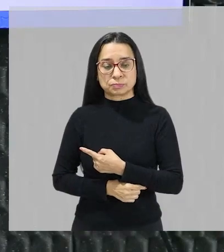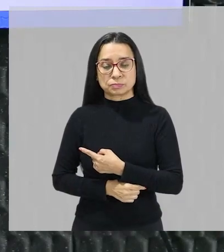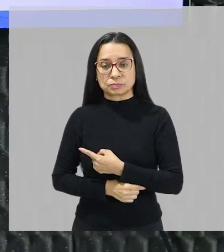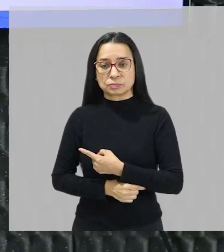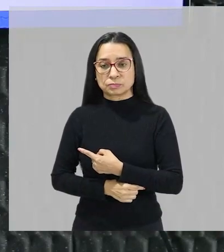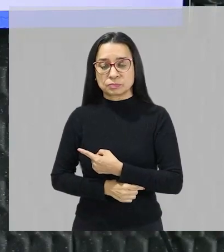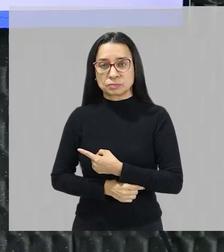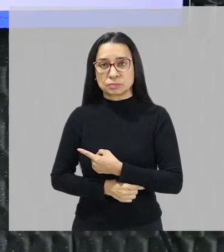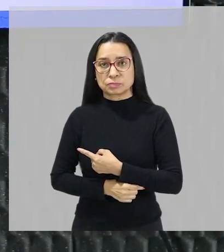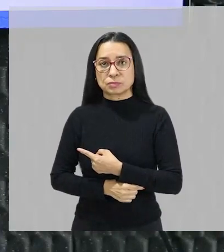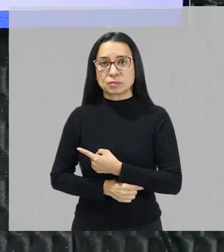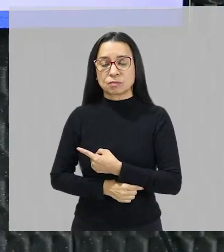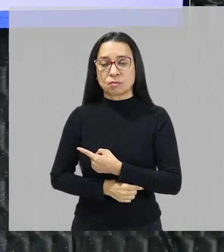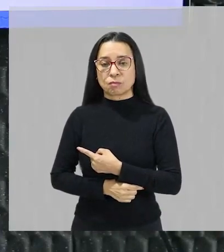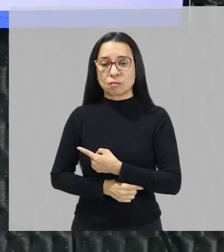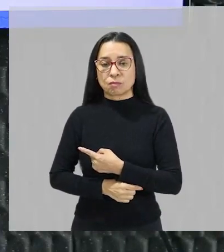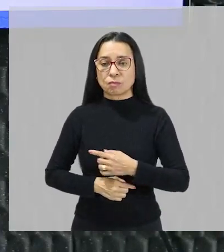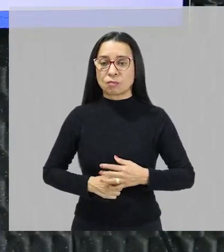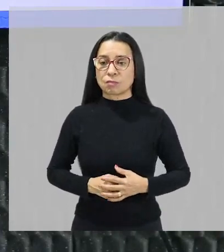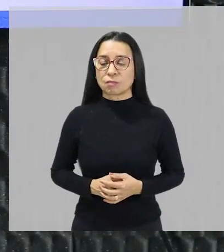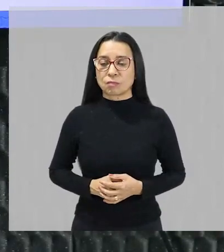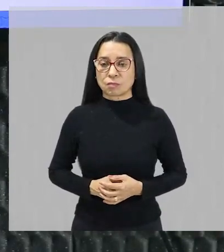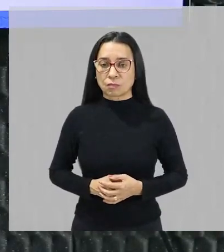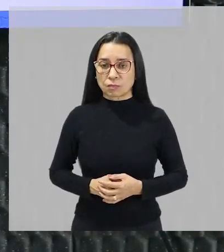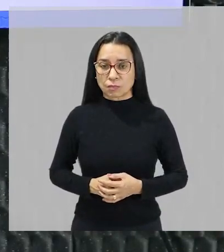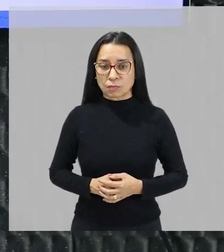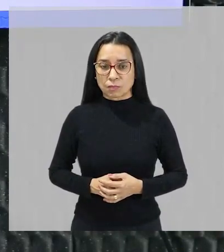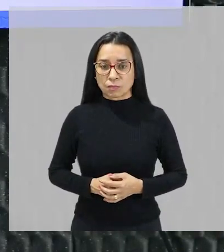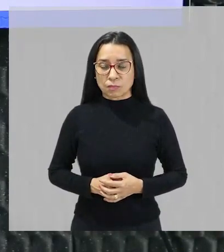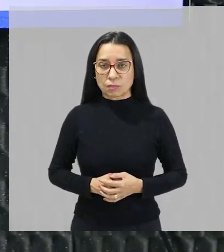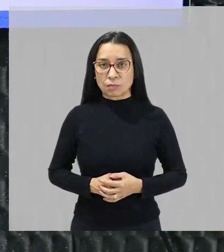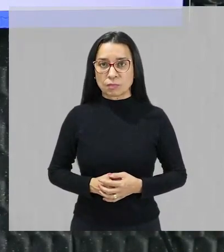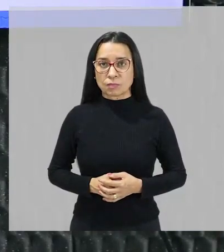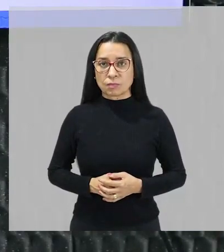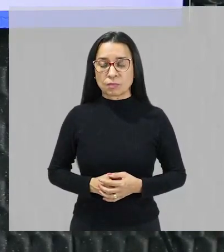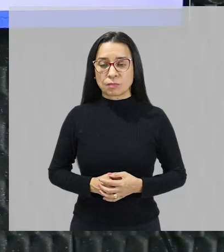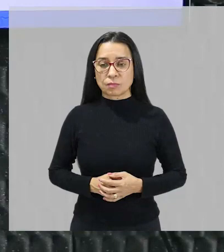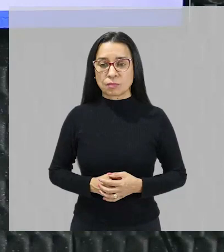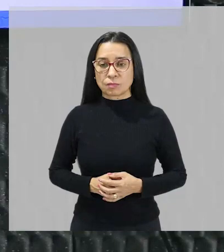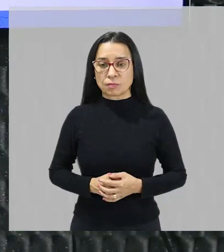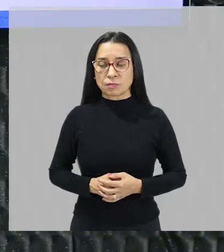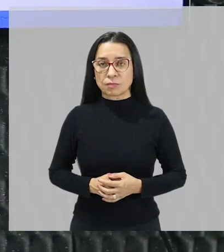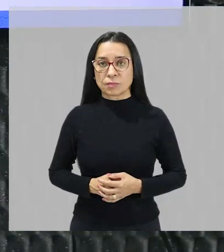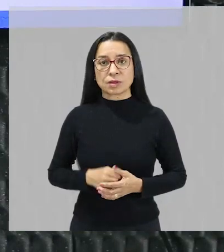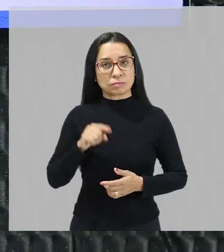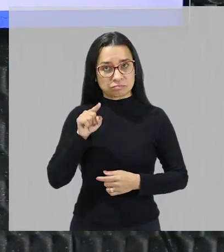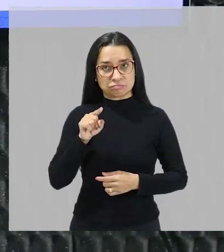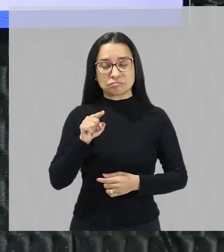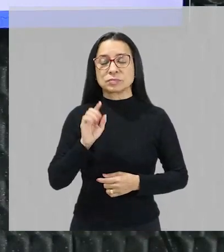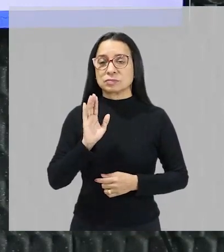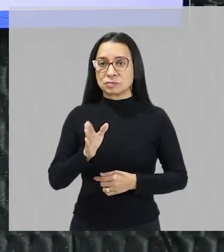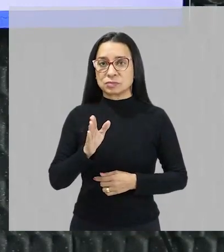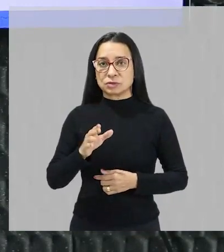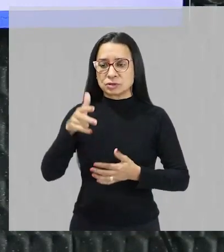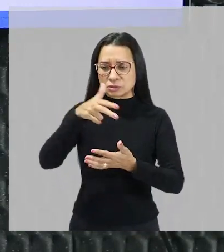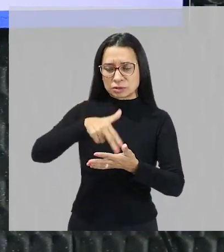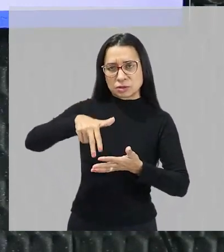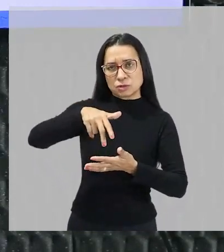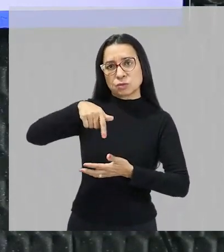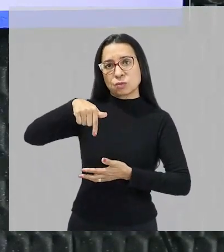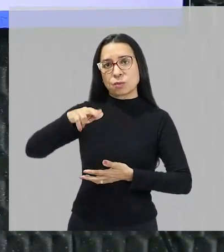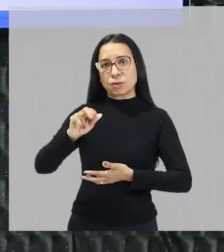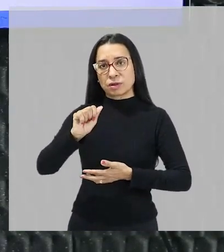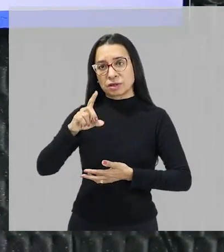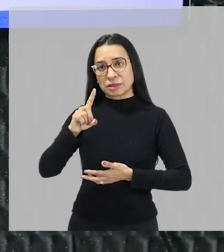do marcador é anunciar o próximo passo da coreografia. Então você aí que já dançou quadrilha, ou que